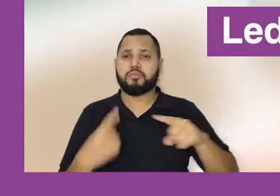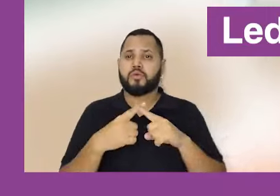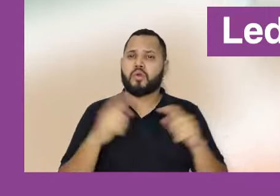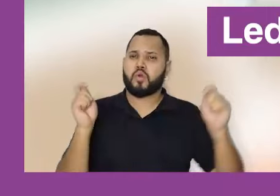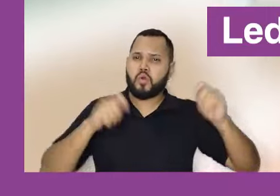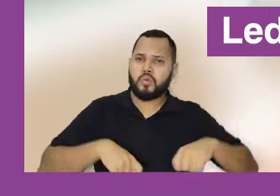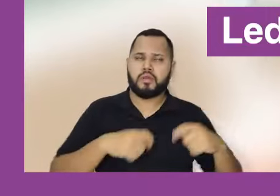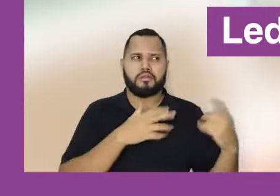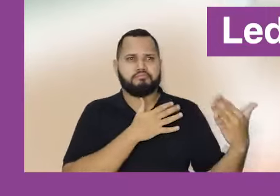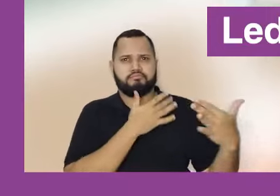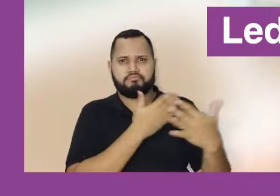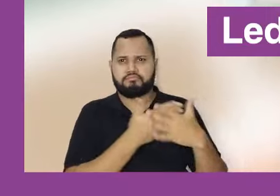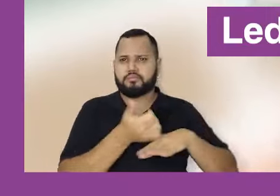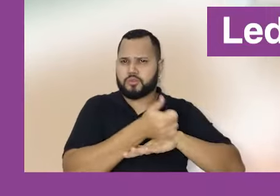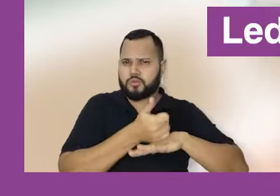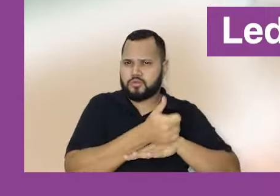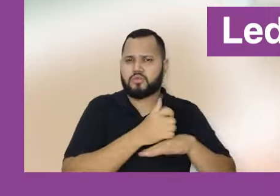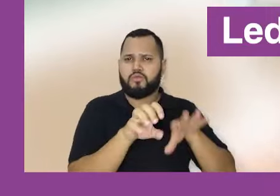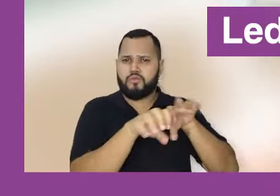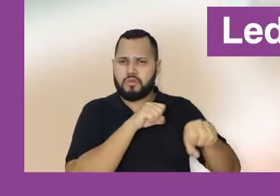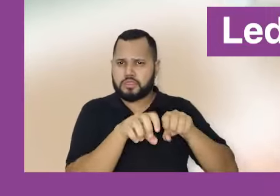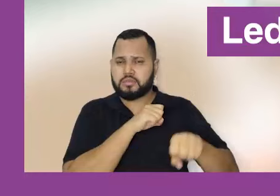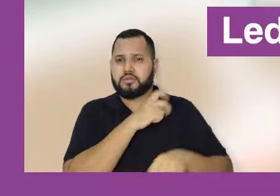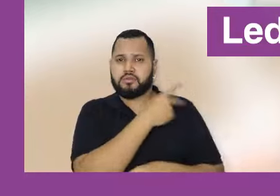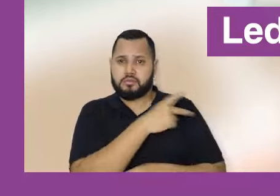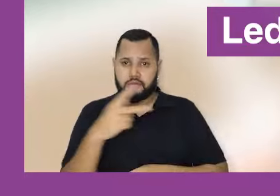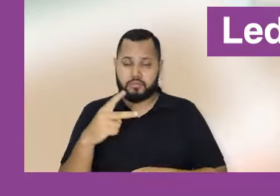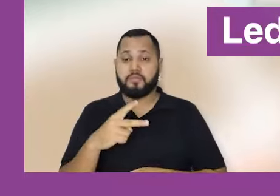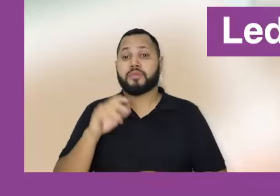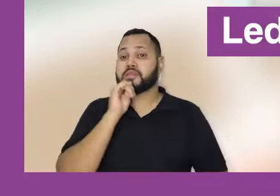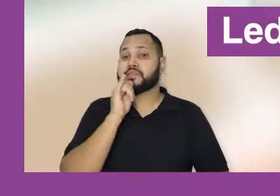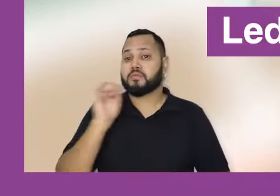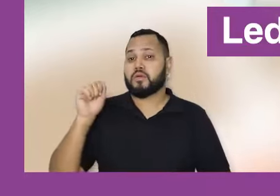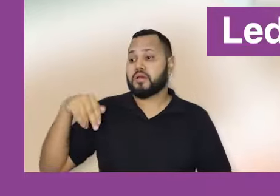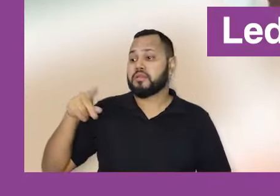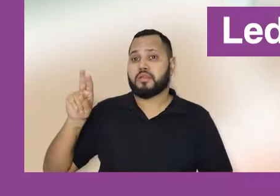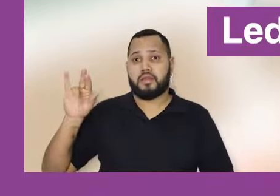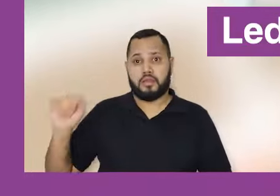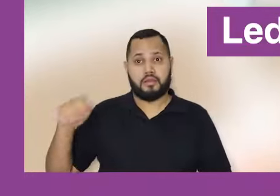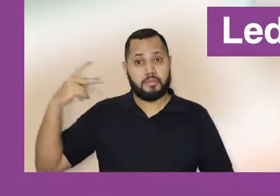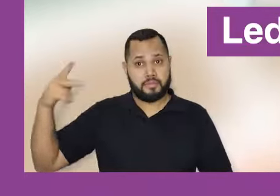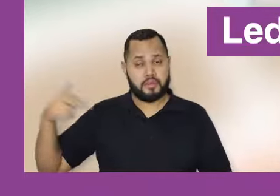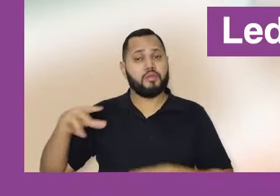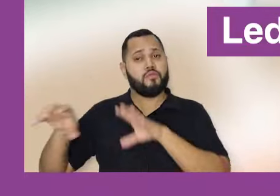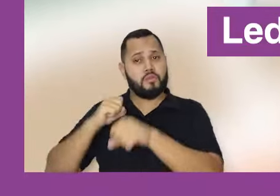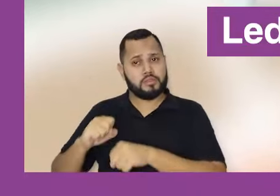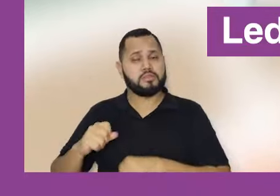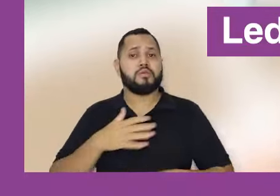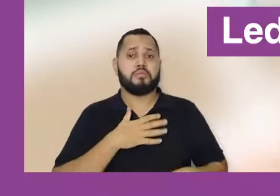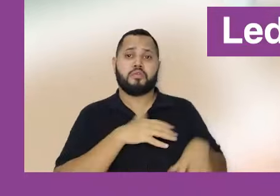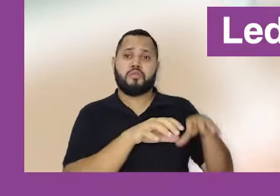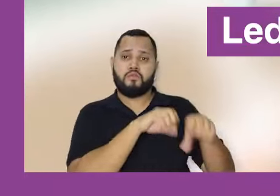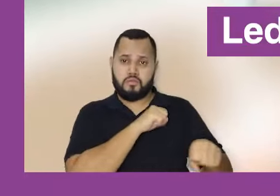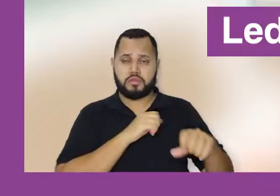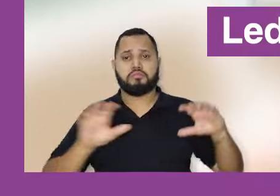eu enxergo assim particularmente como um grande desafio para nós quando a gente fala de dessa da quarta quarta onda por